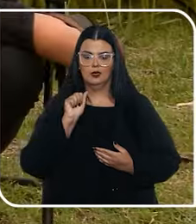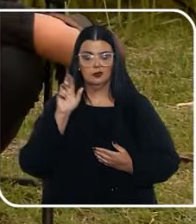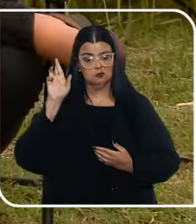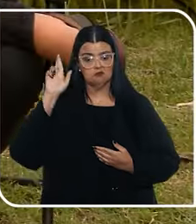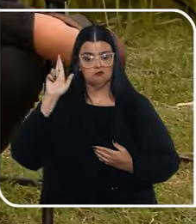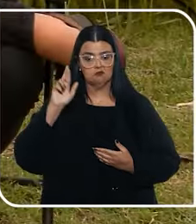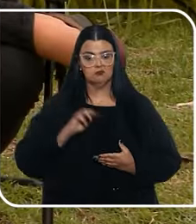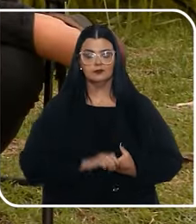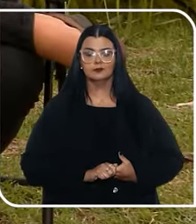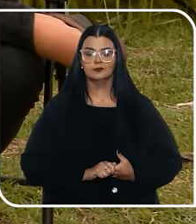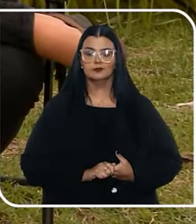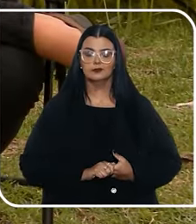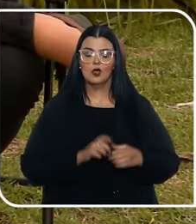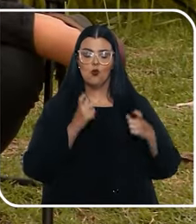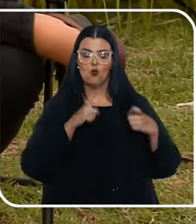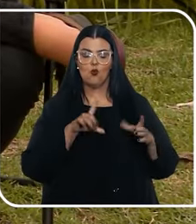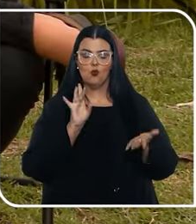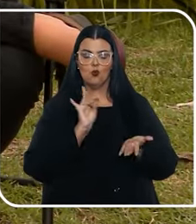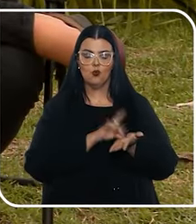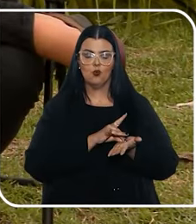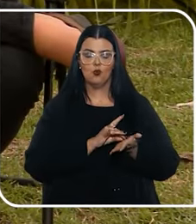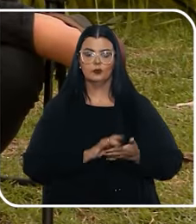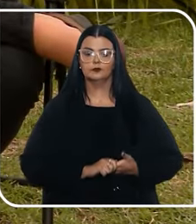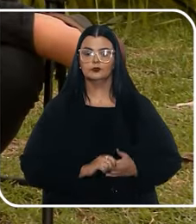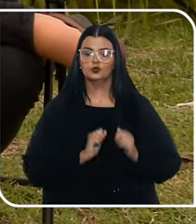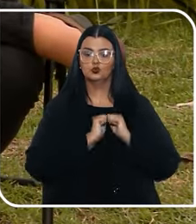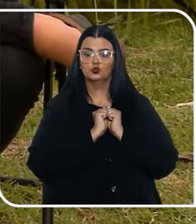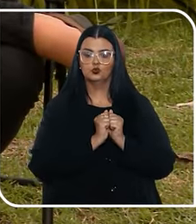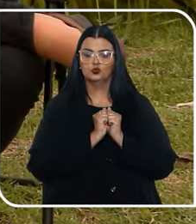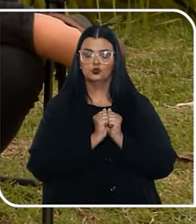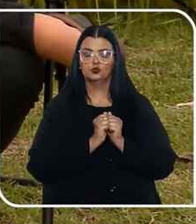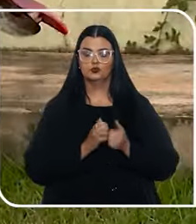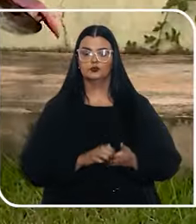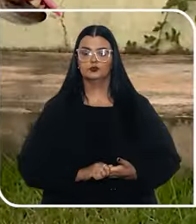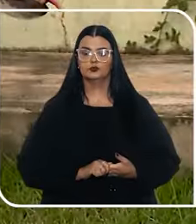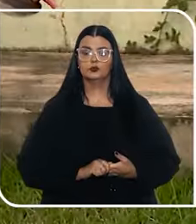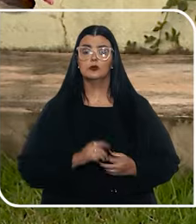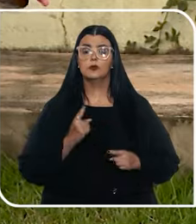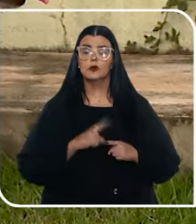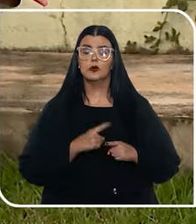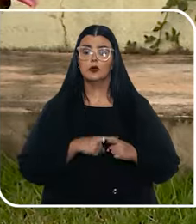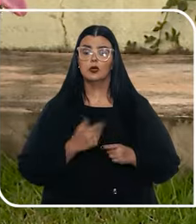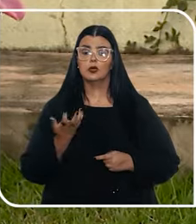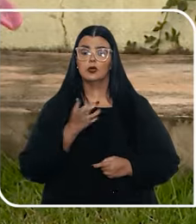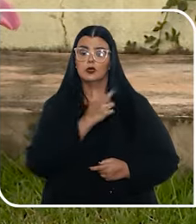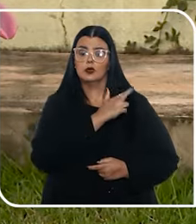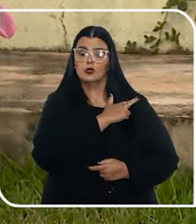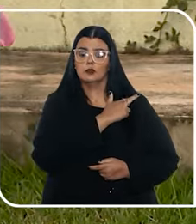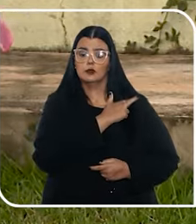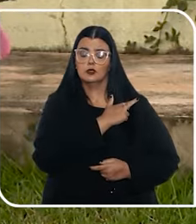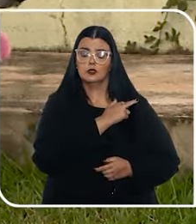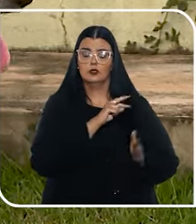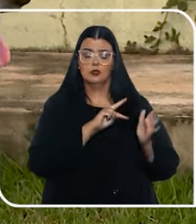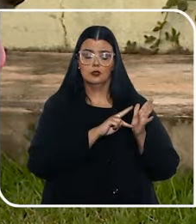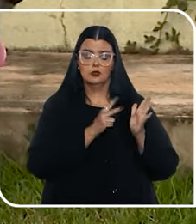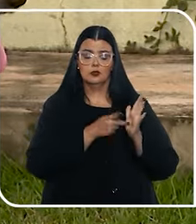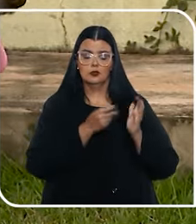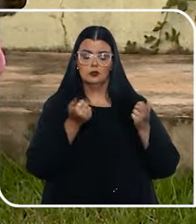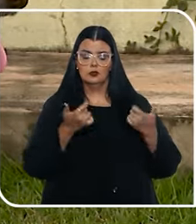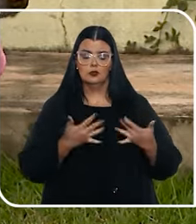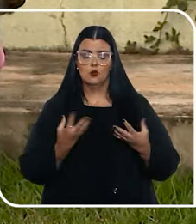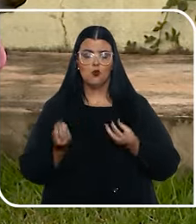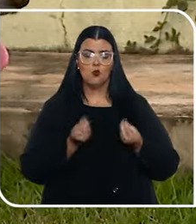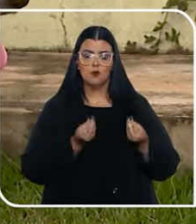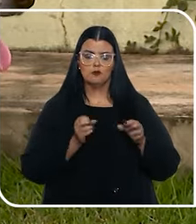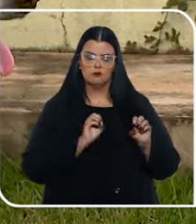já deixou ali o local estabelecido, é comigo. É porque eu queria ser responsável por definir questões